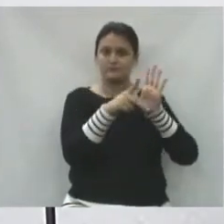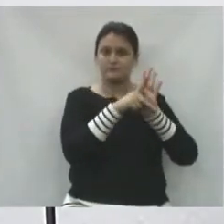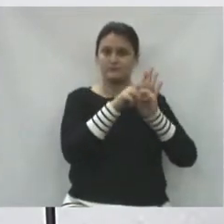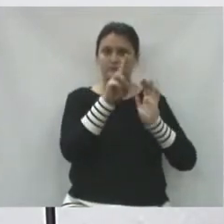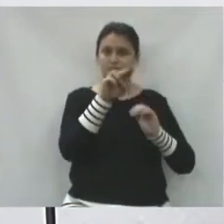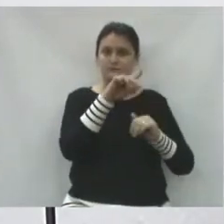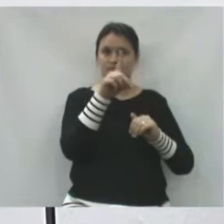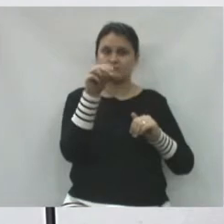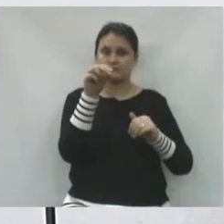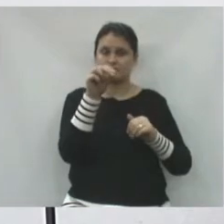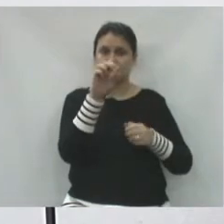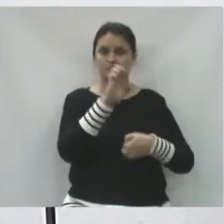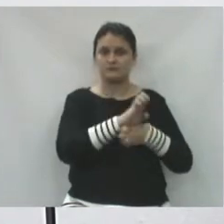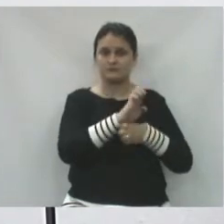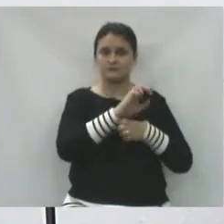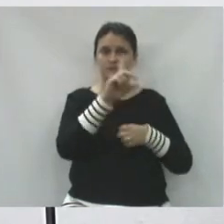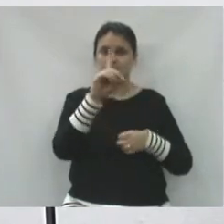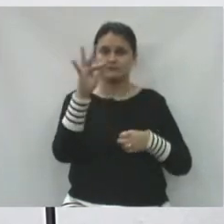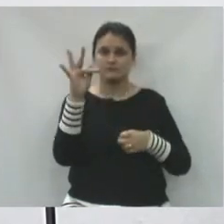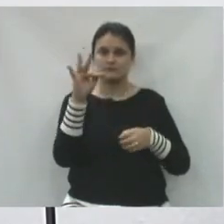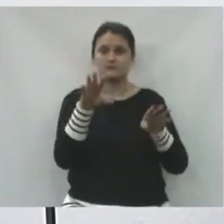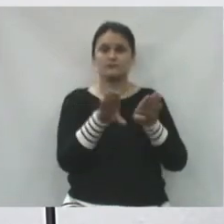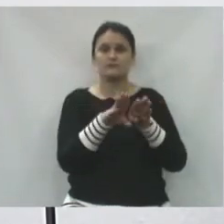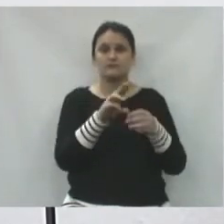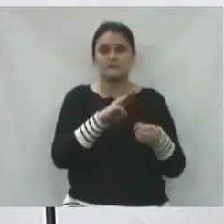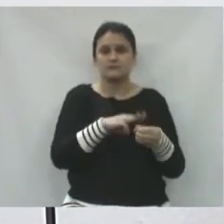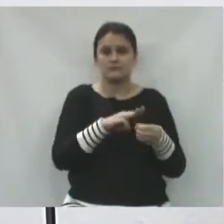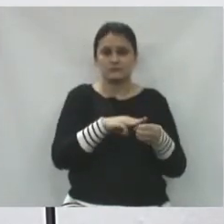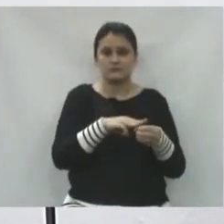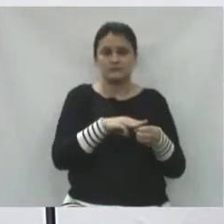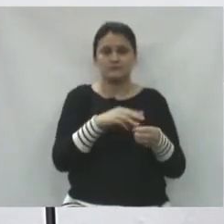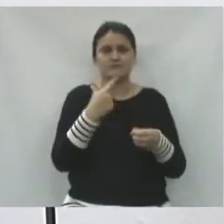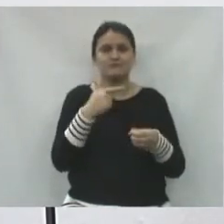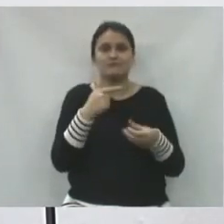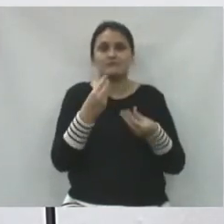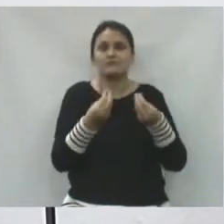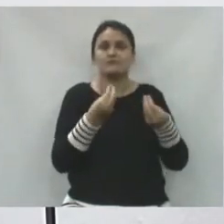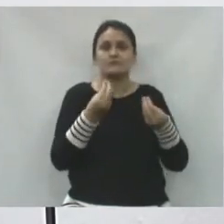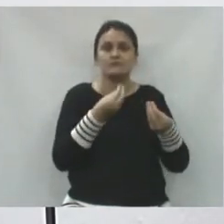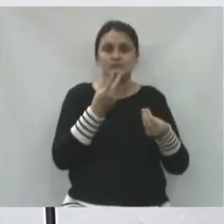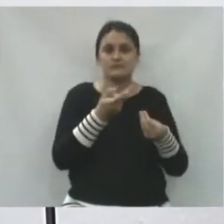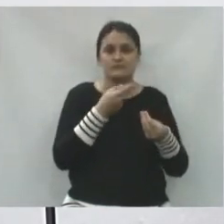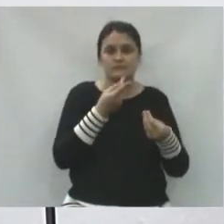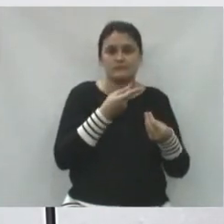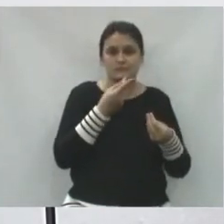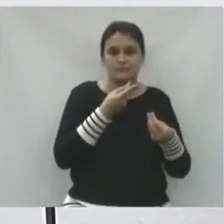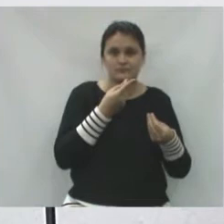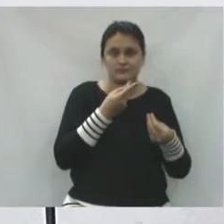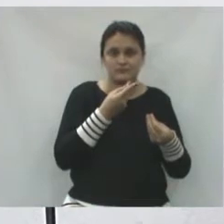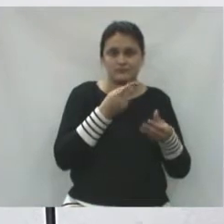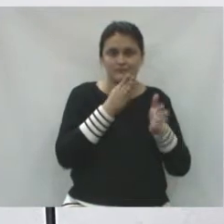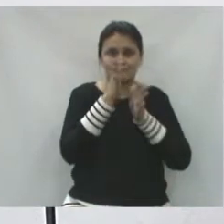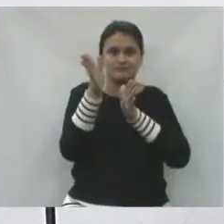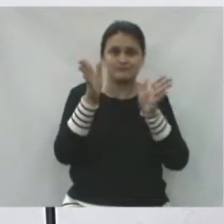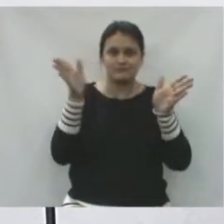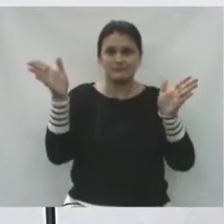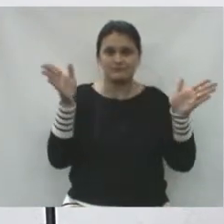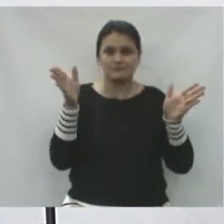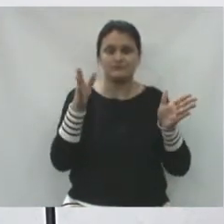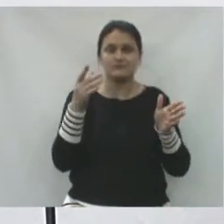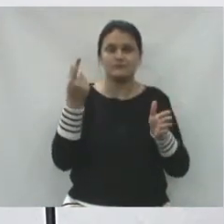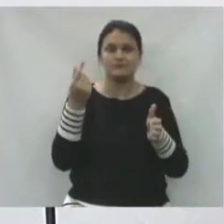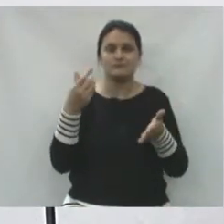União, estados, Distrito Federal e também dos municípios. Assim, não há o que sem falar em direcionamento